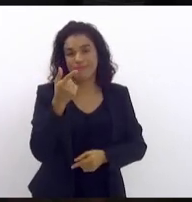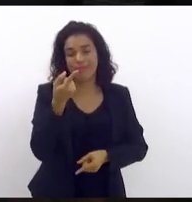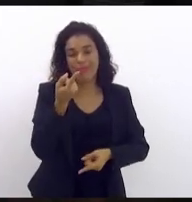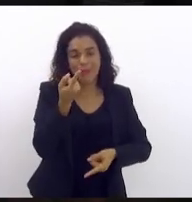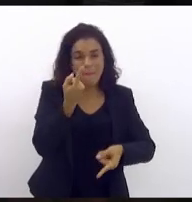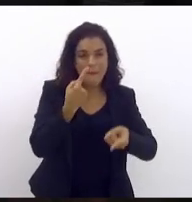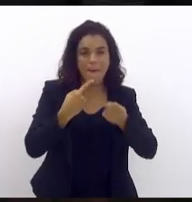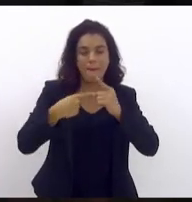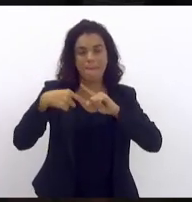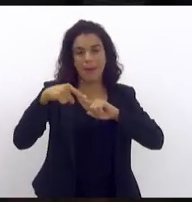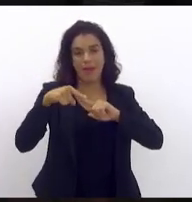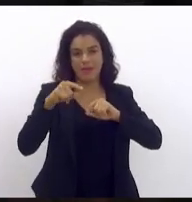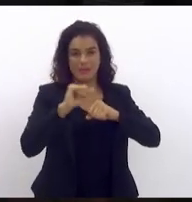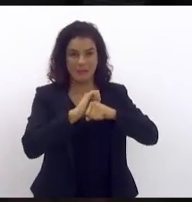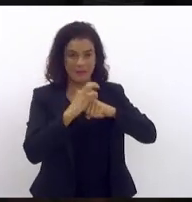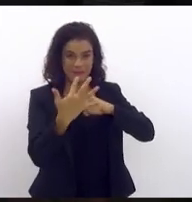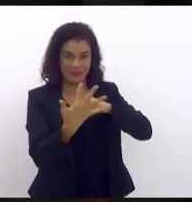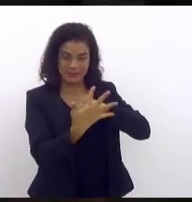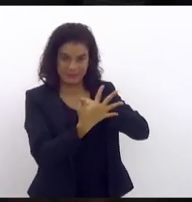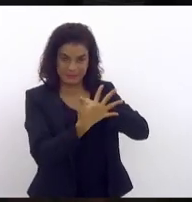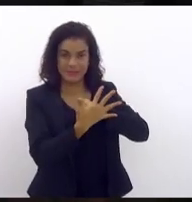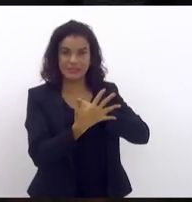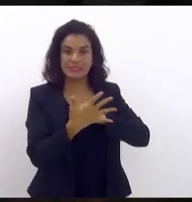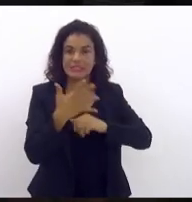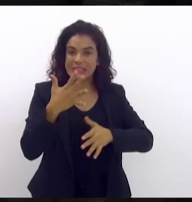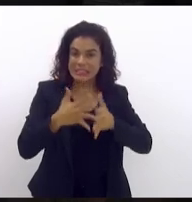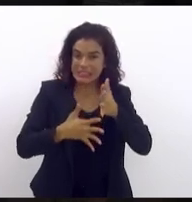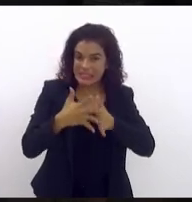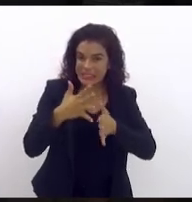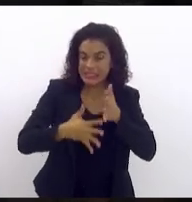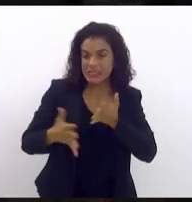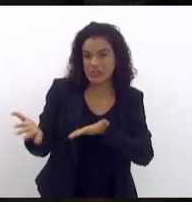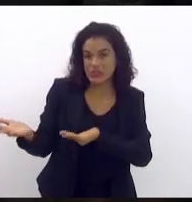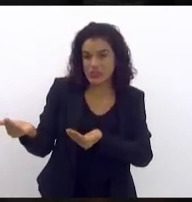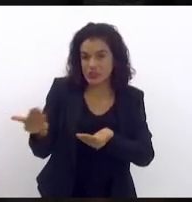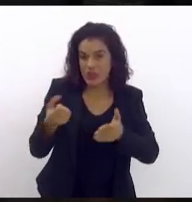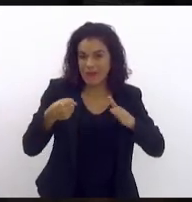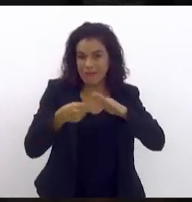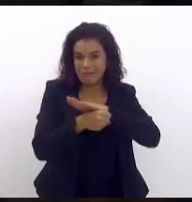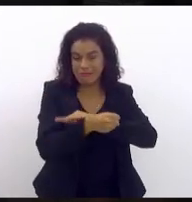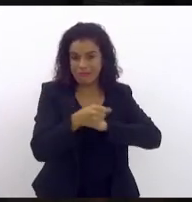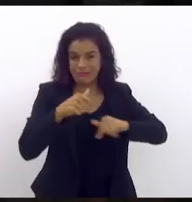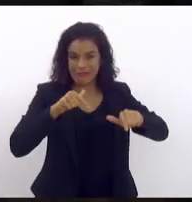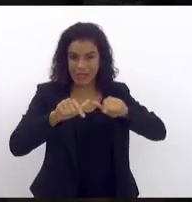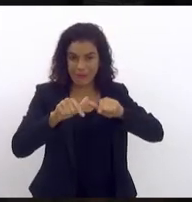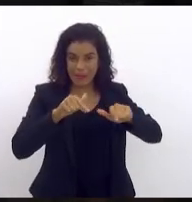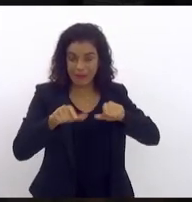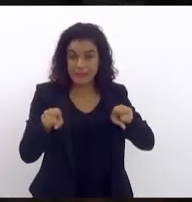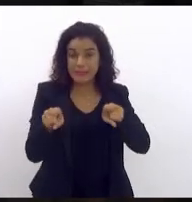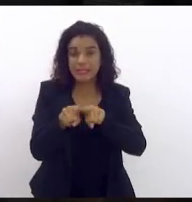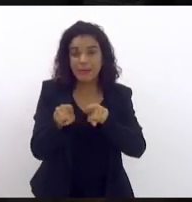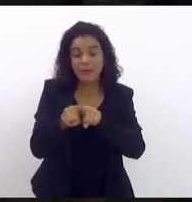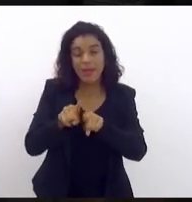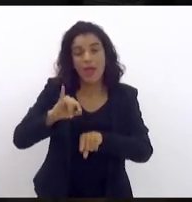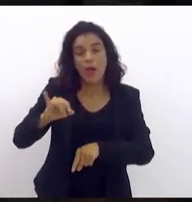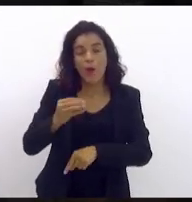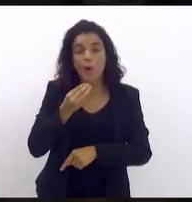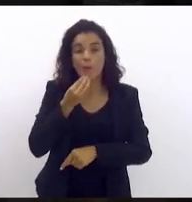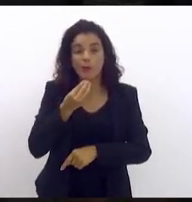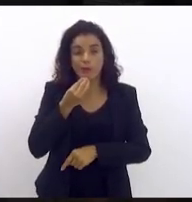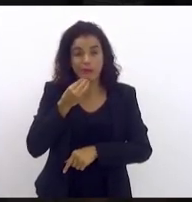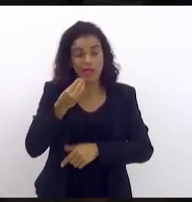tanto inviabiliza a entrada dos mais jovens no mercado de trabalho como também suas chances no ensino